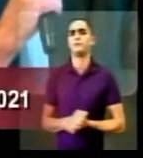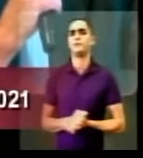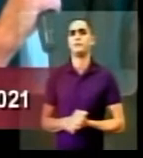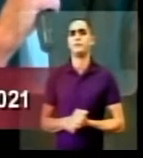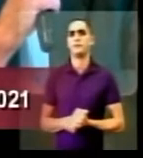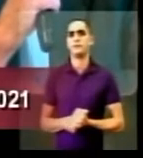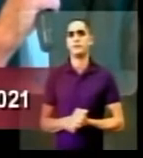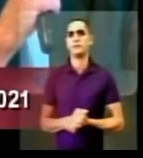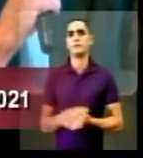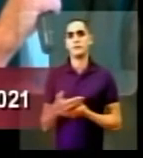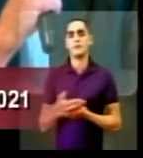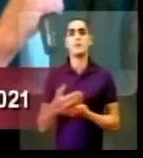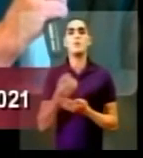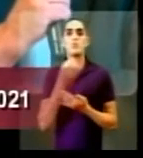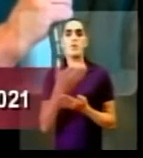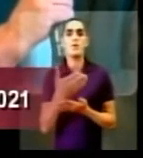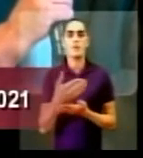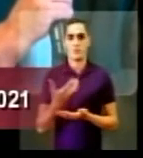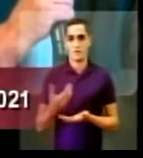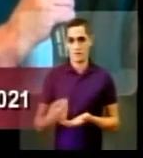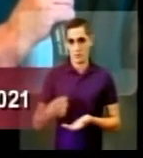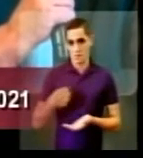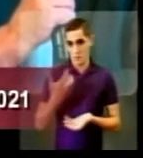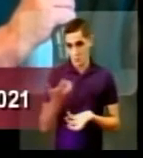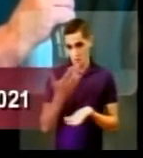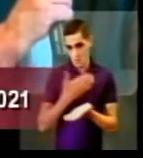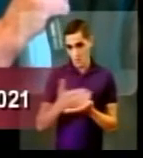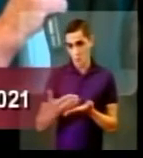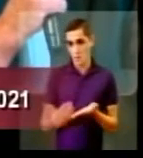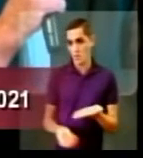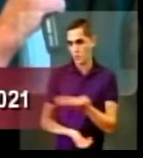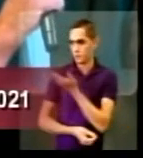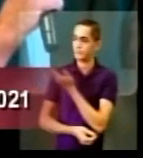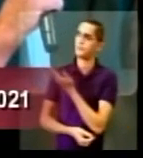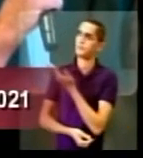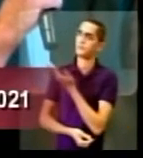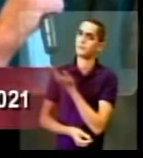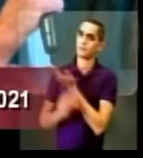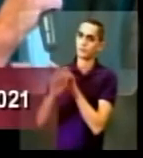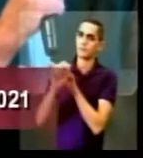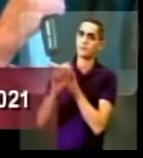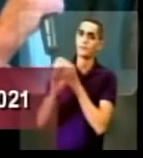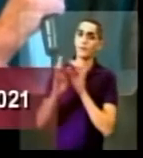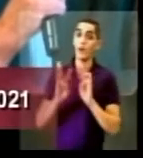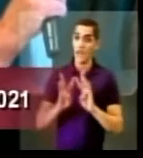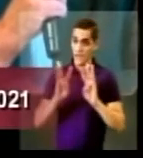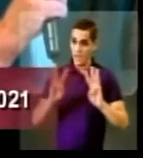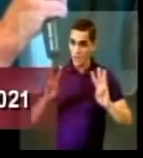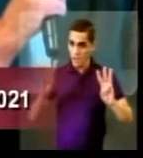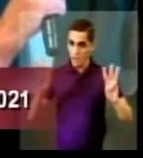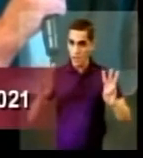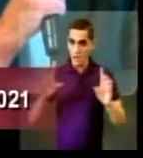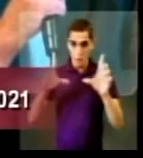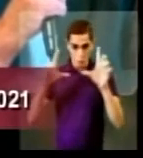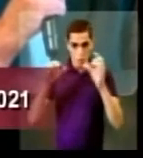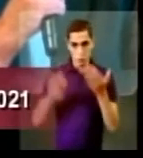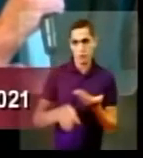Bom, eu queria iniciar dizendo que esse aí, é só entrar num site que chama